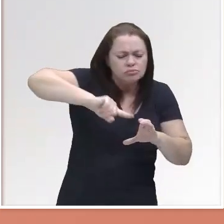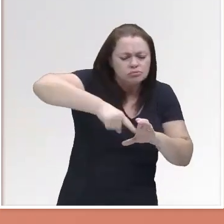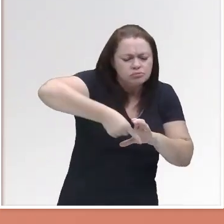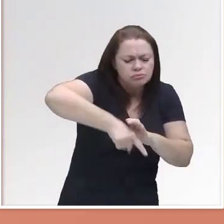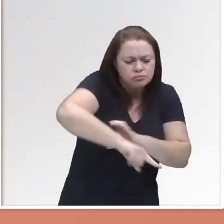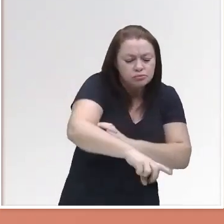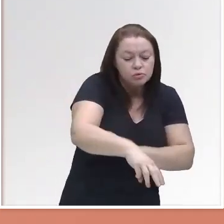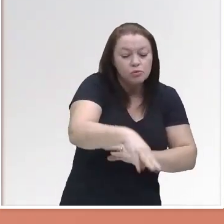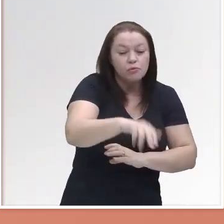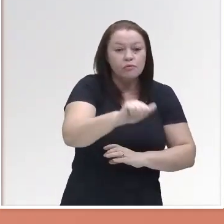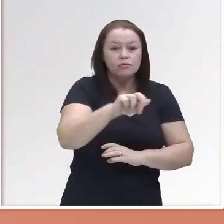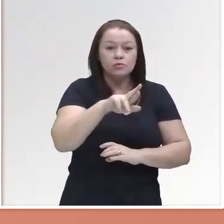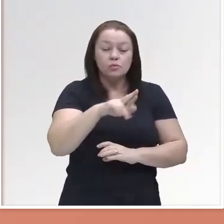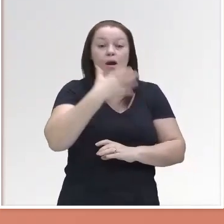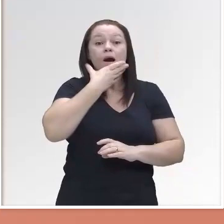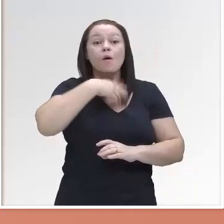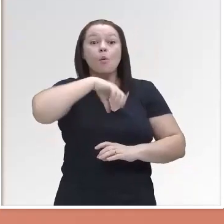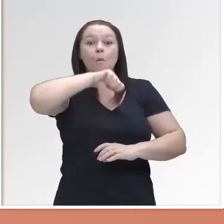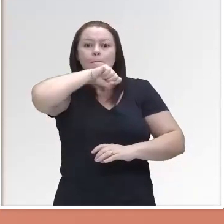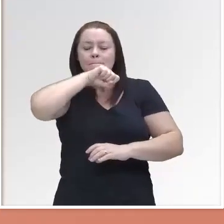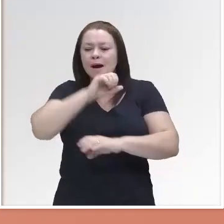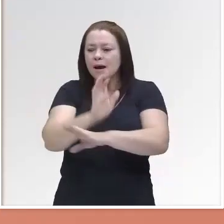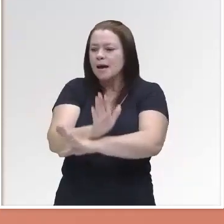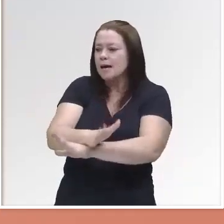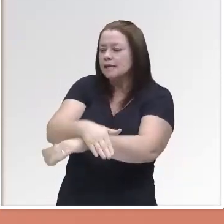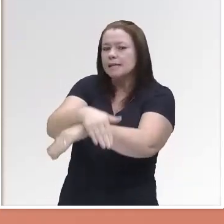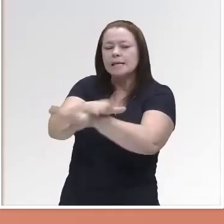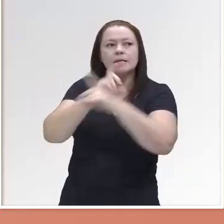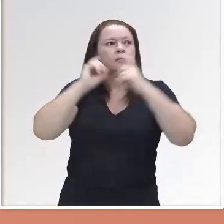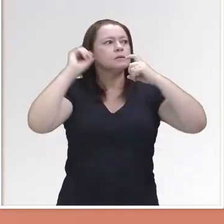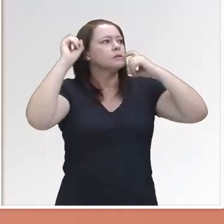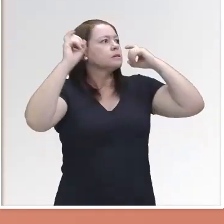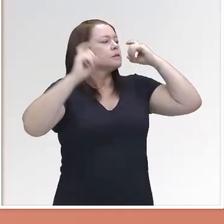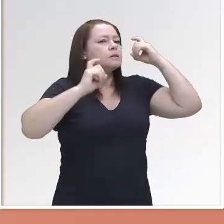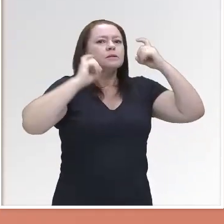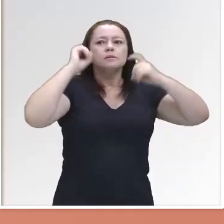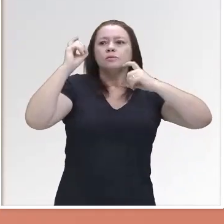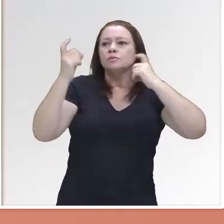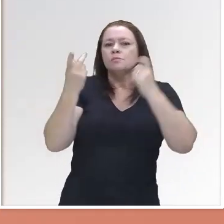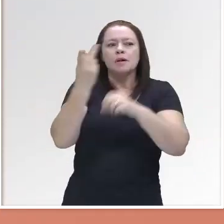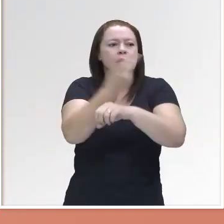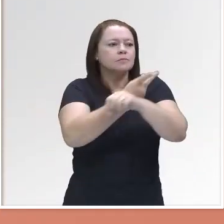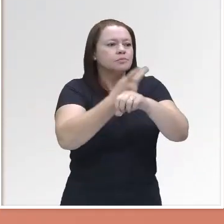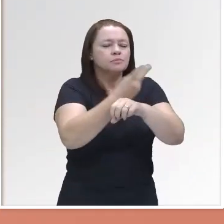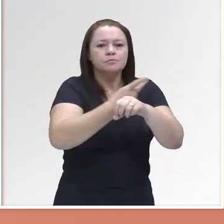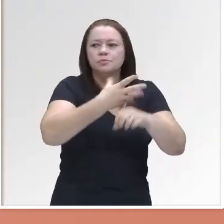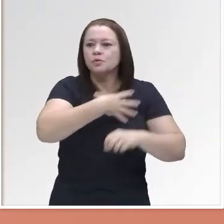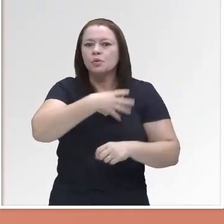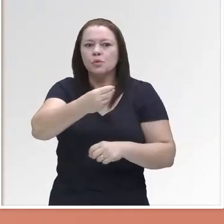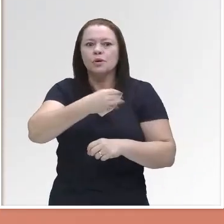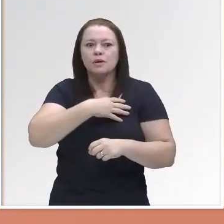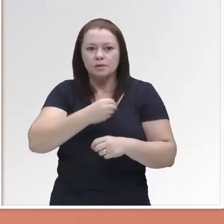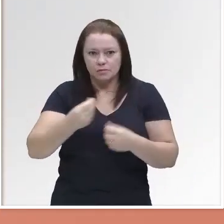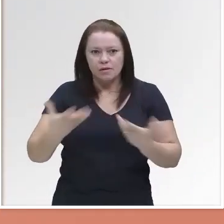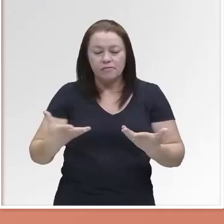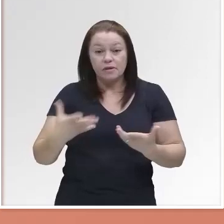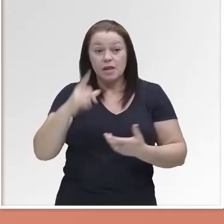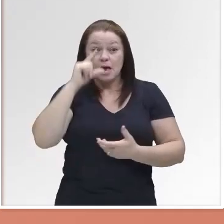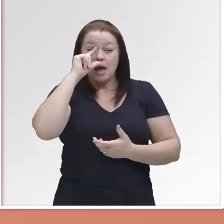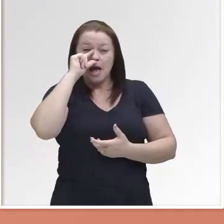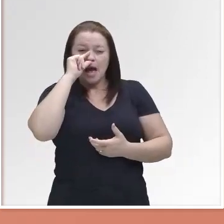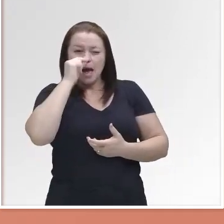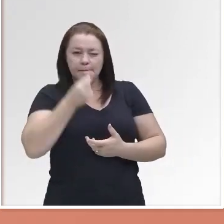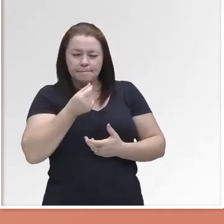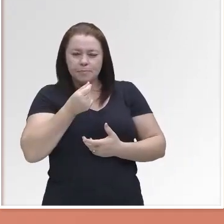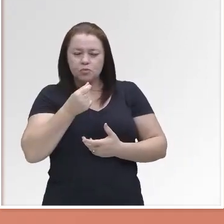estava preocupado, pois não encontrava Ariel. Úrsula observava Ariel e o príncipe, cada vez